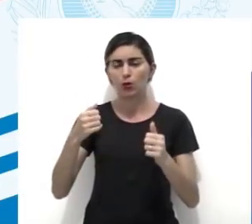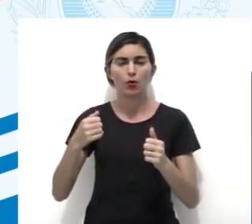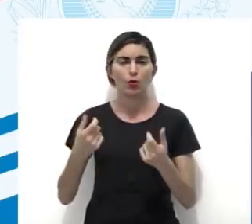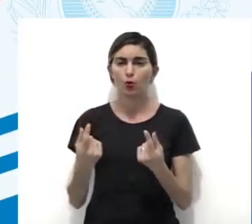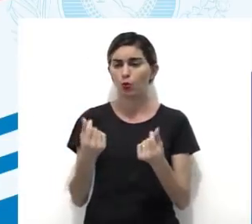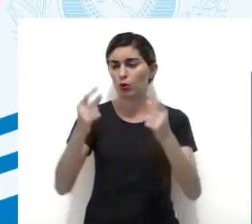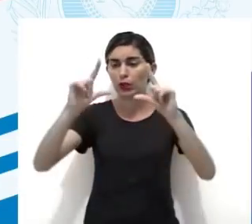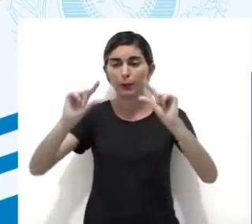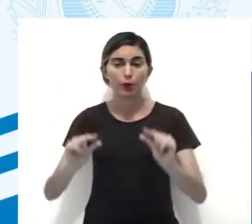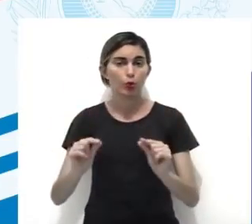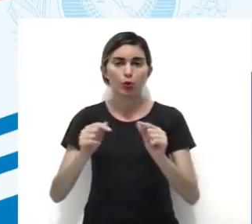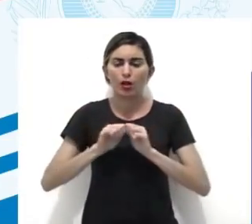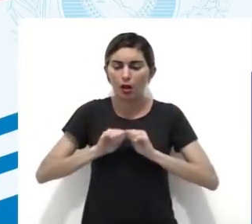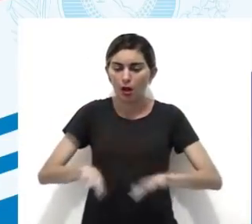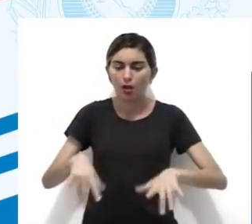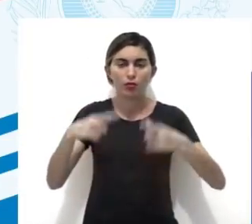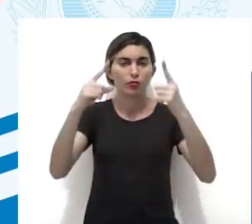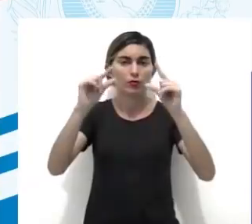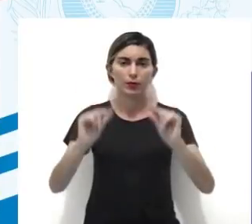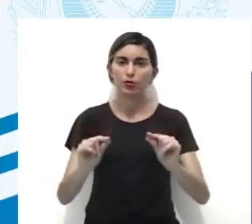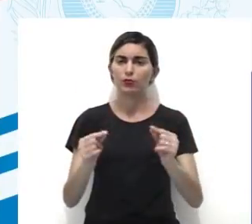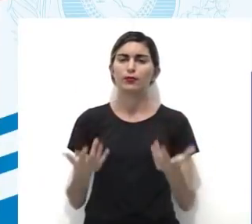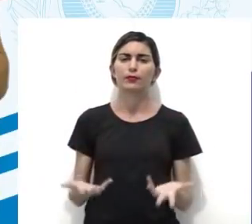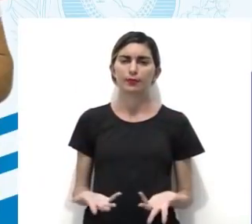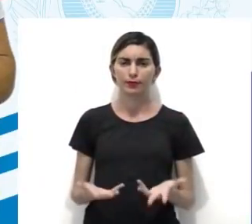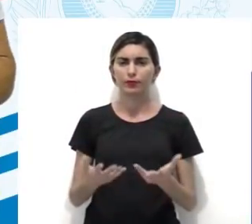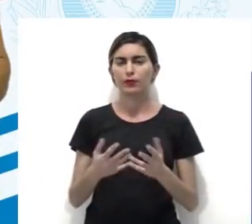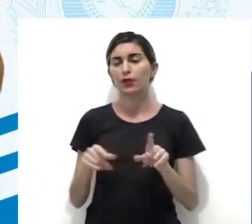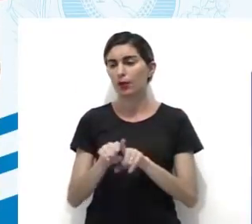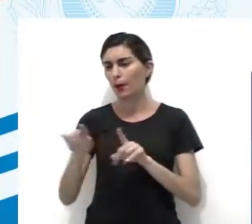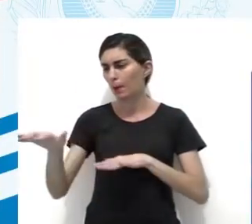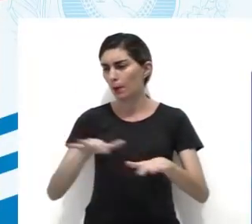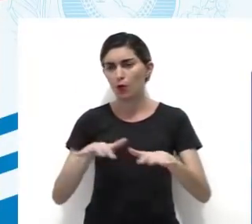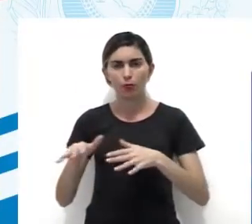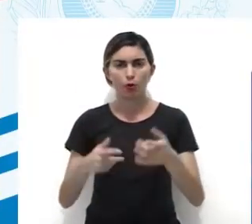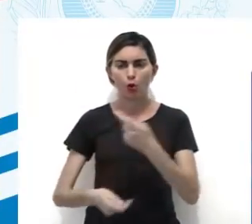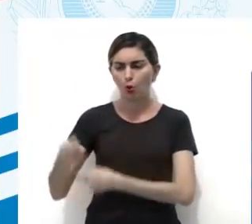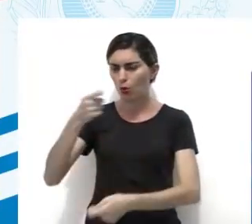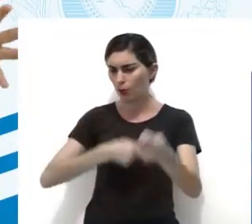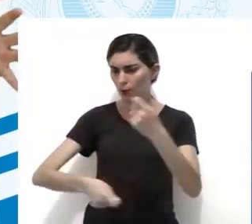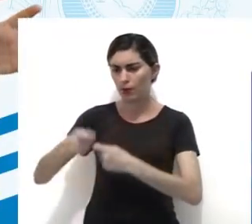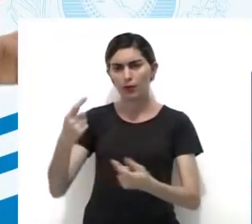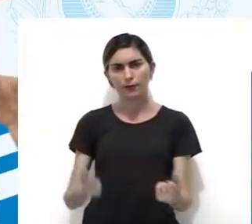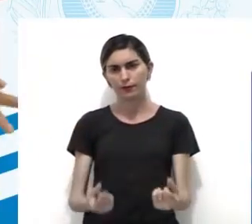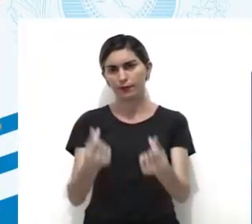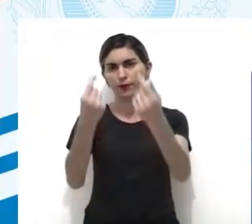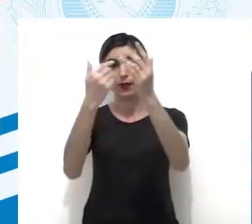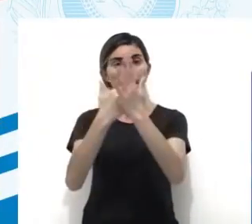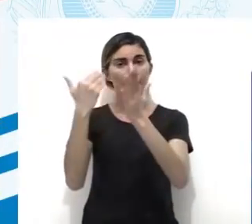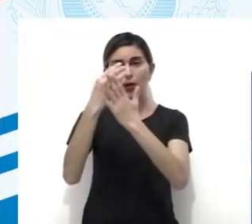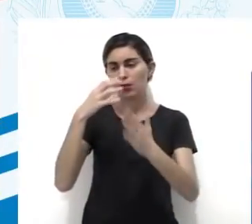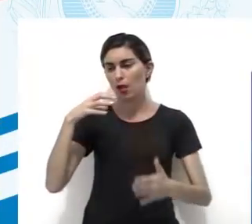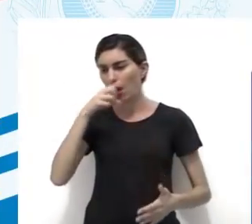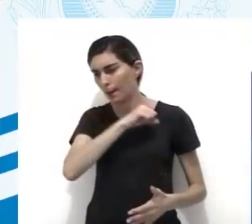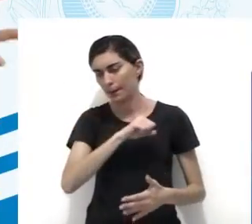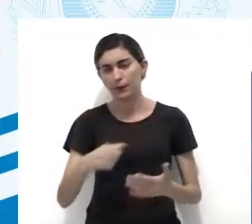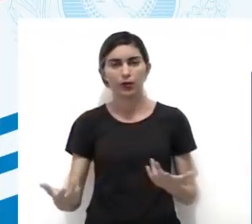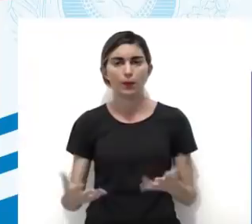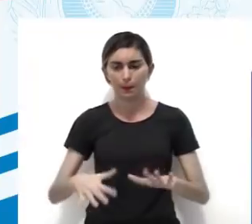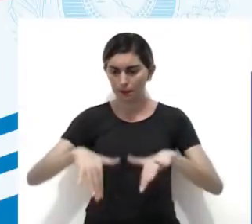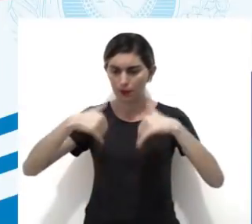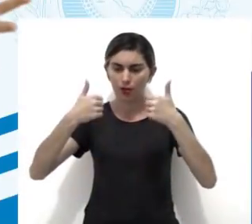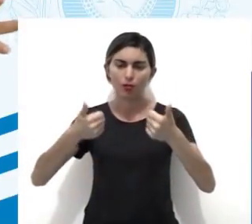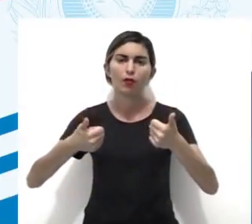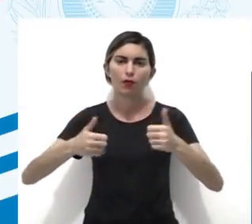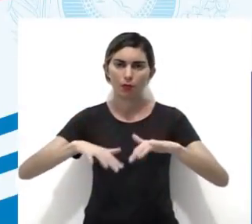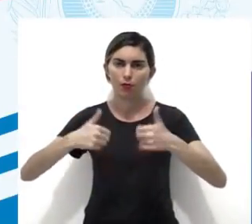custos diminuem de forma significativa. As movimentações comerciais e financeiras vão ficar muito mais ágeis, ou seja,